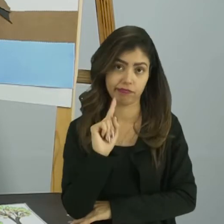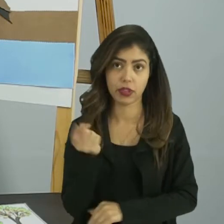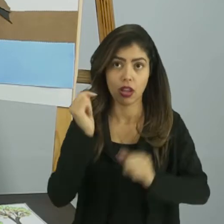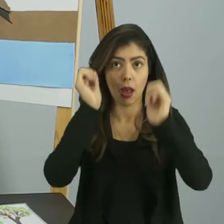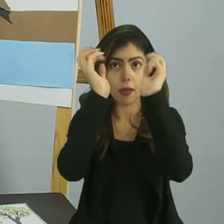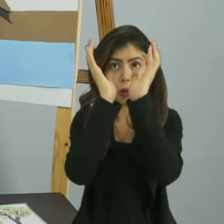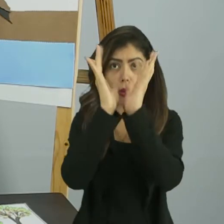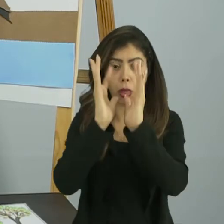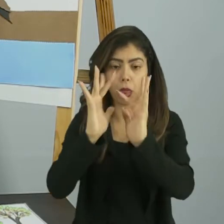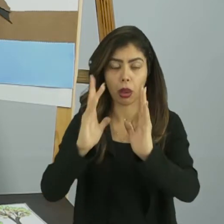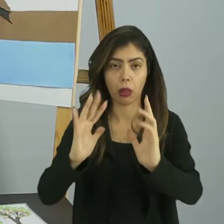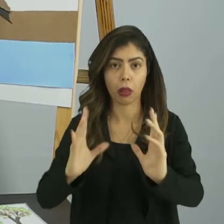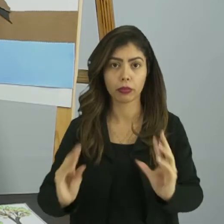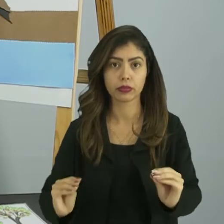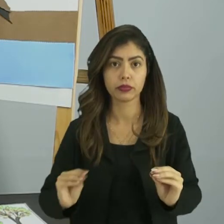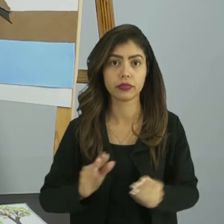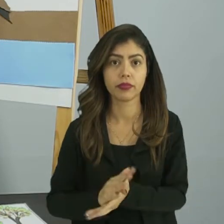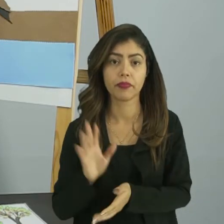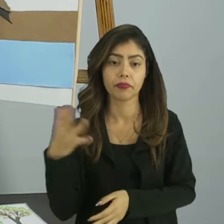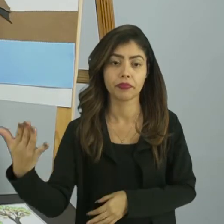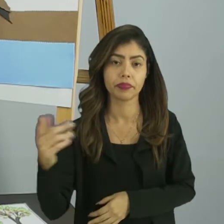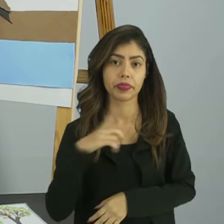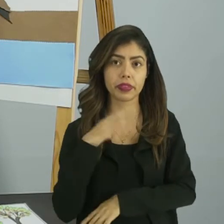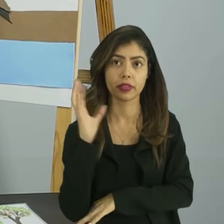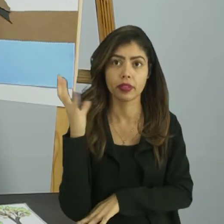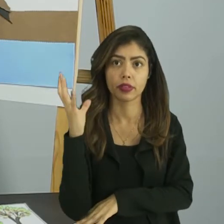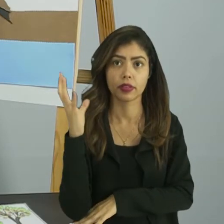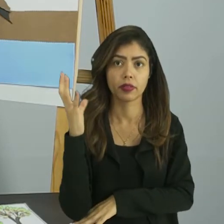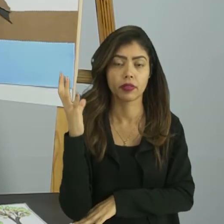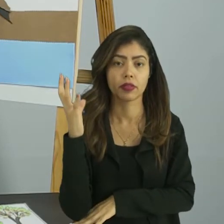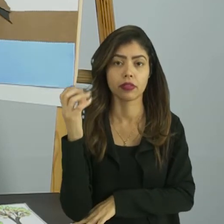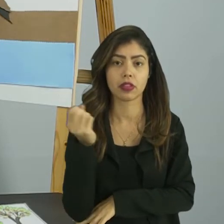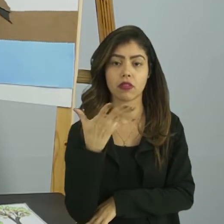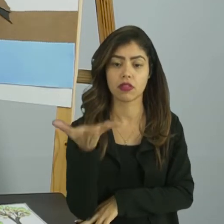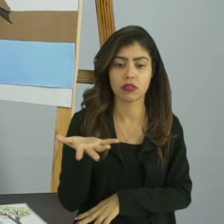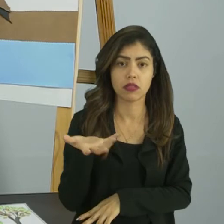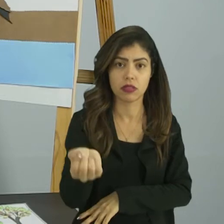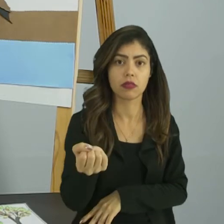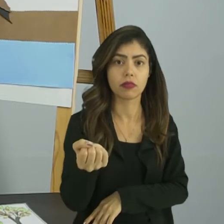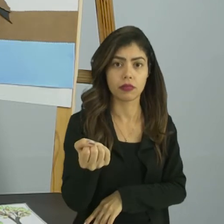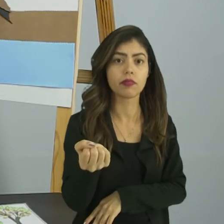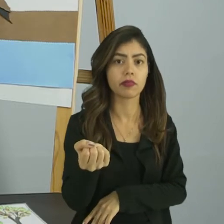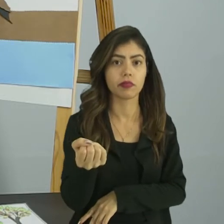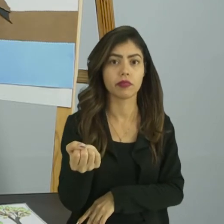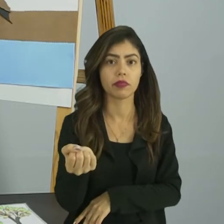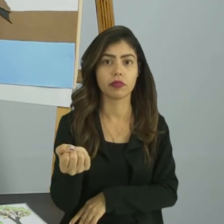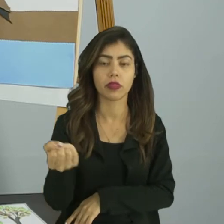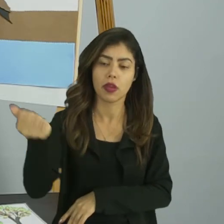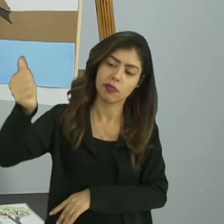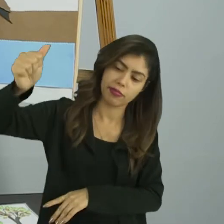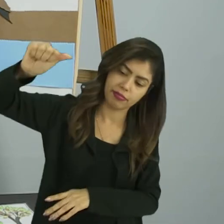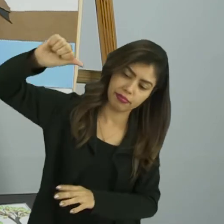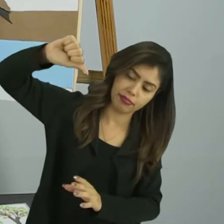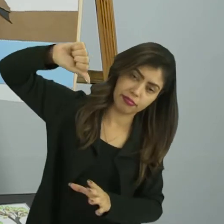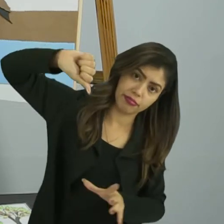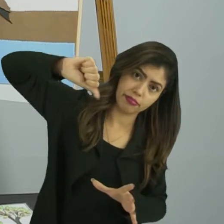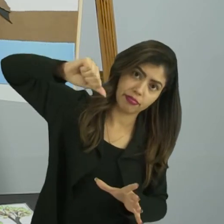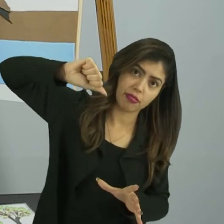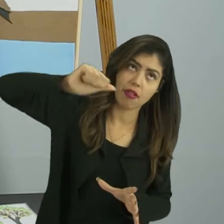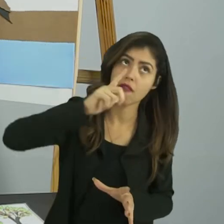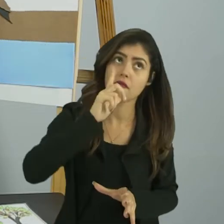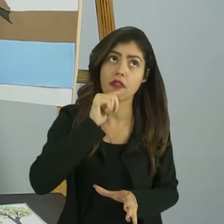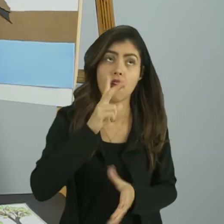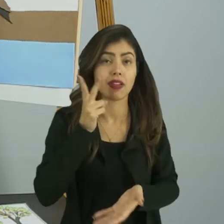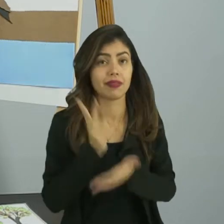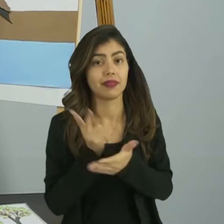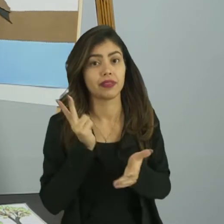bem cuidada. E quando a planta, ela não recebe, ela não é regada, né? A água todos